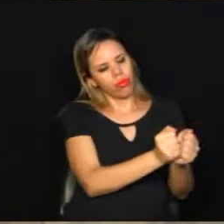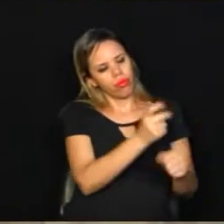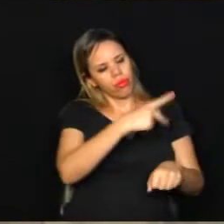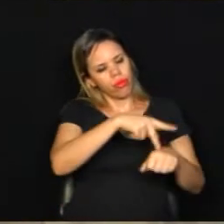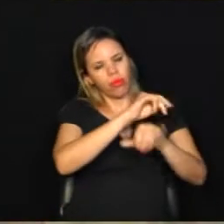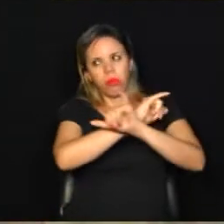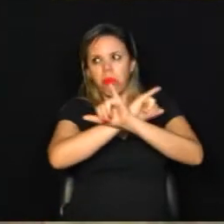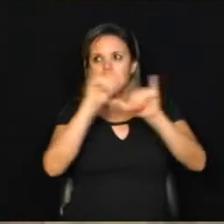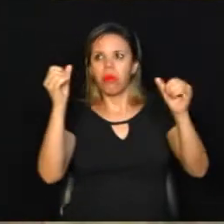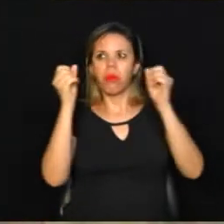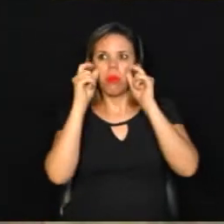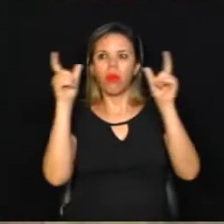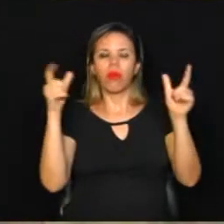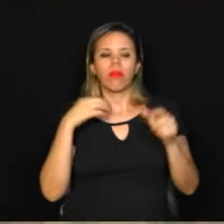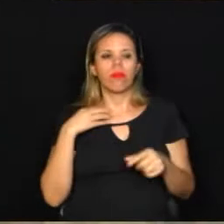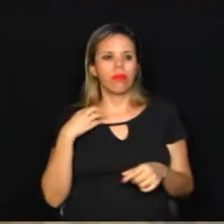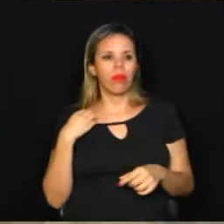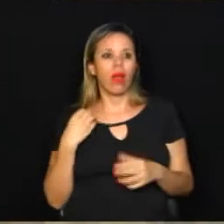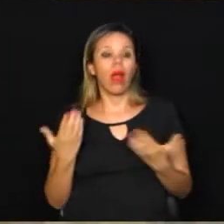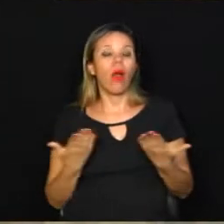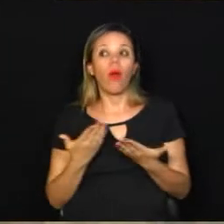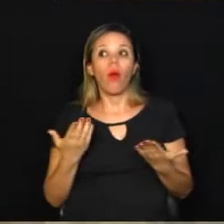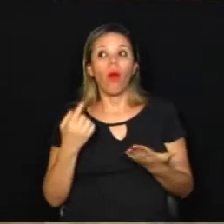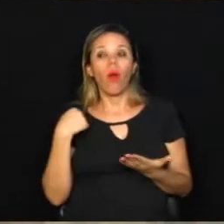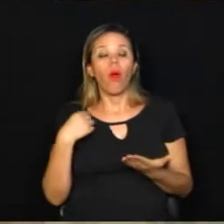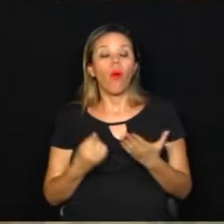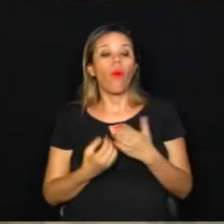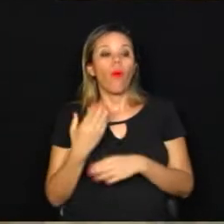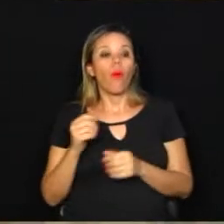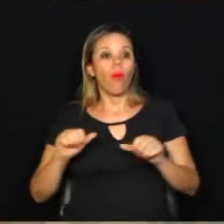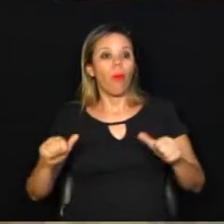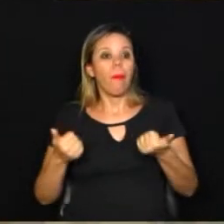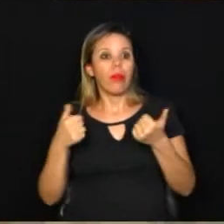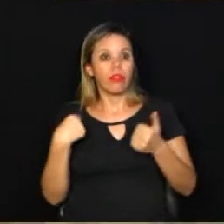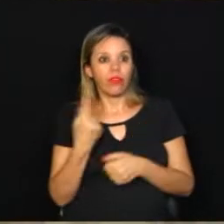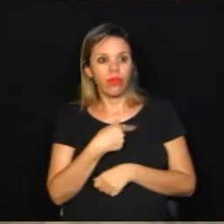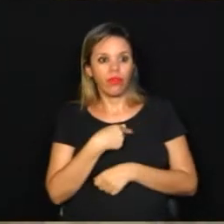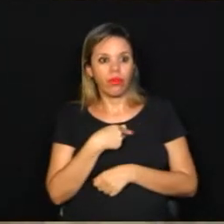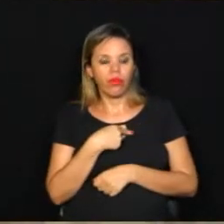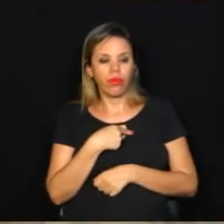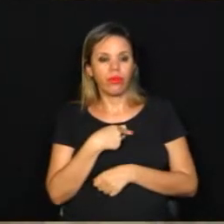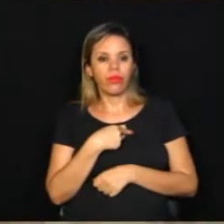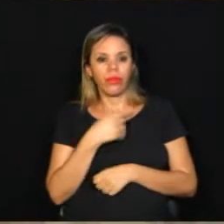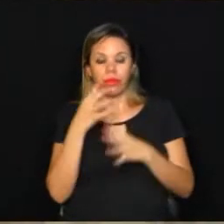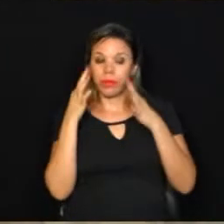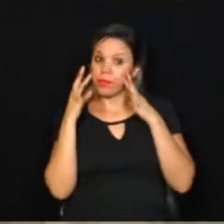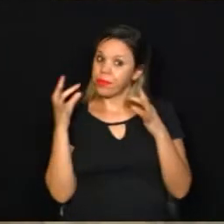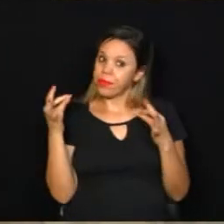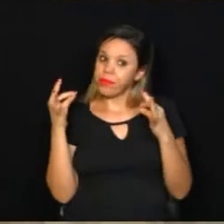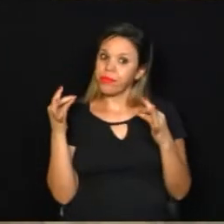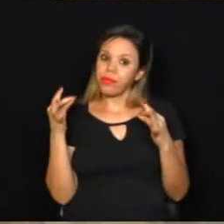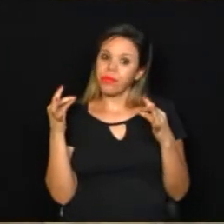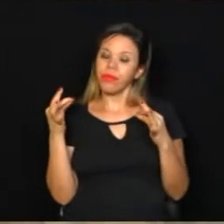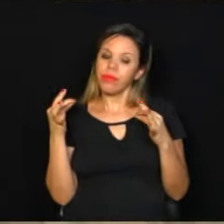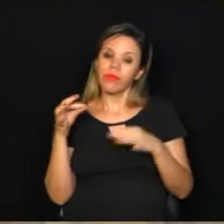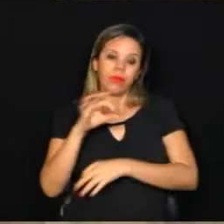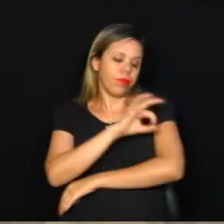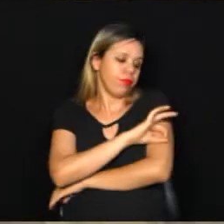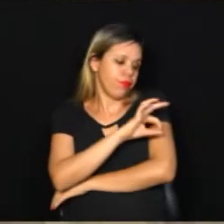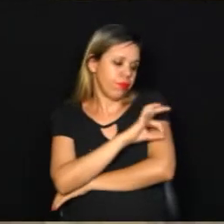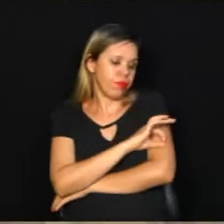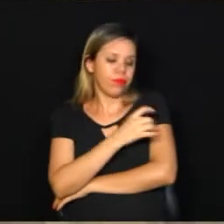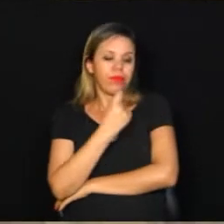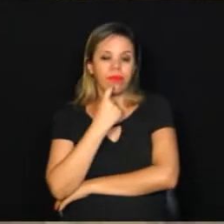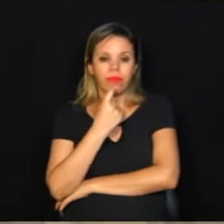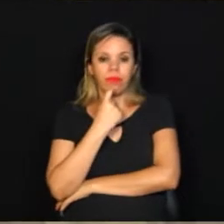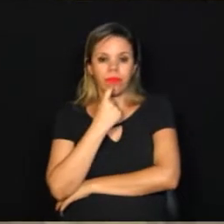repercussão de uma forma positiva, porque agora nós estamos chamando a atenção e a Prefeitura de